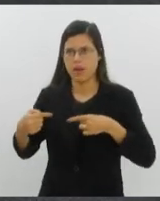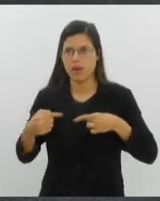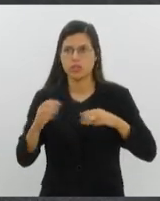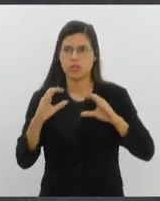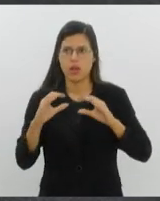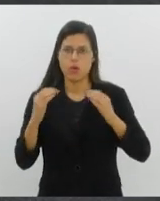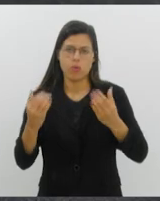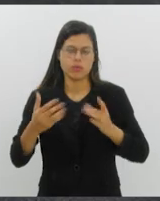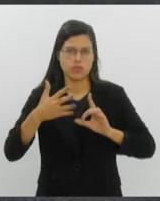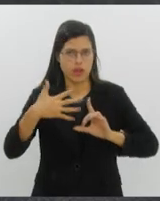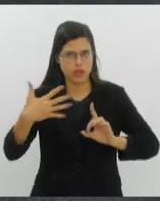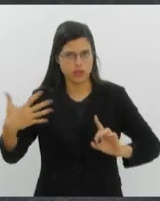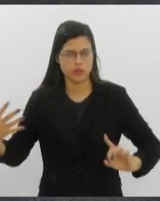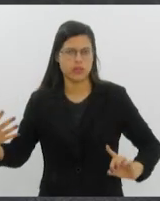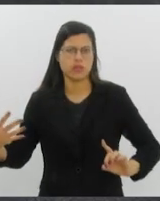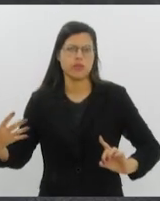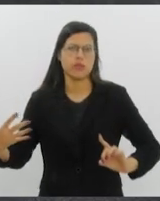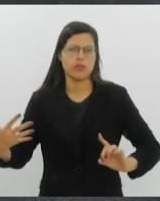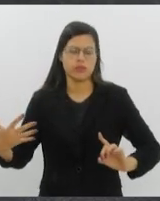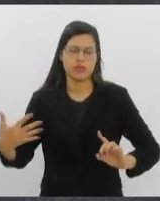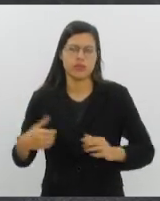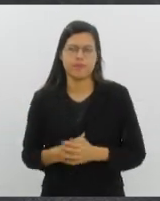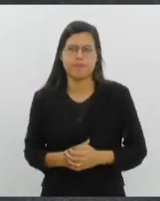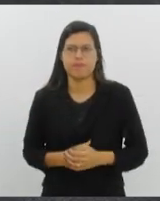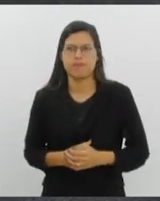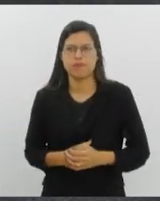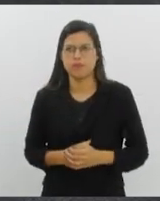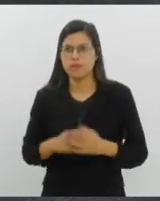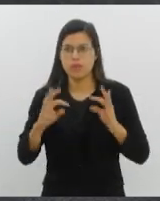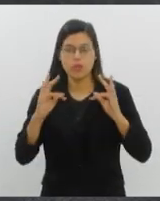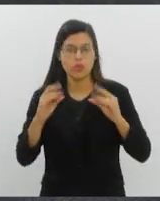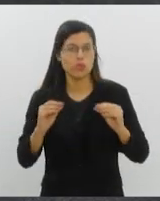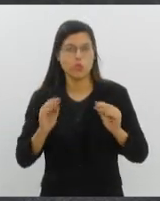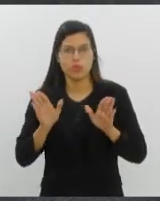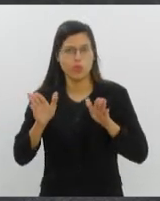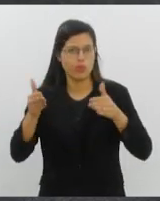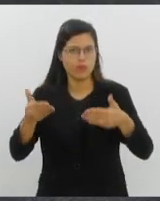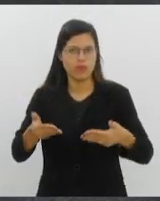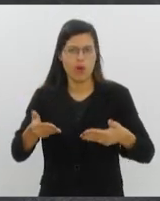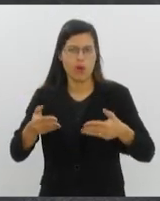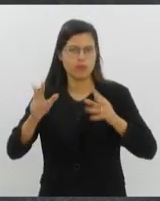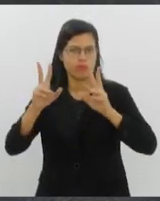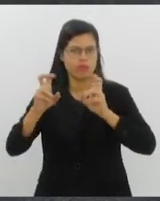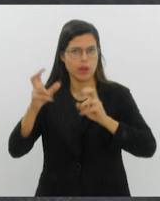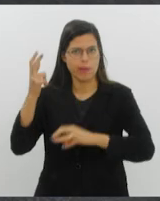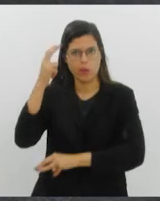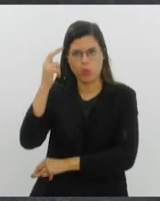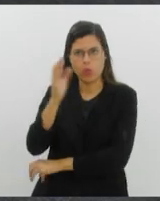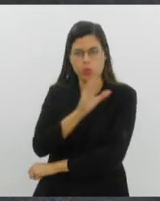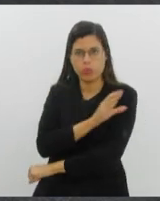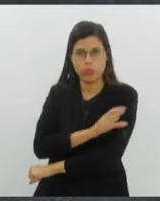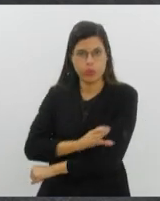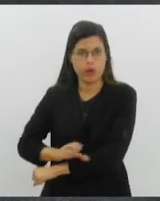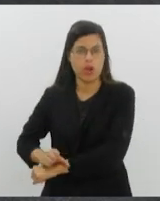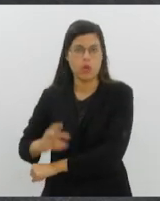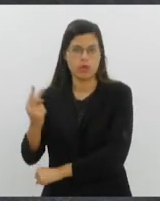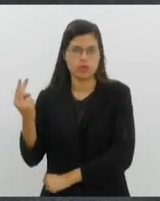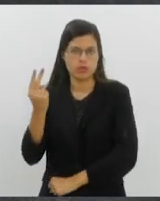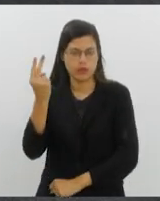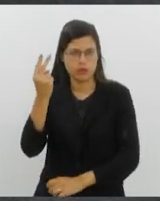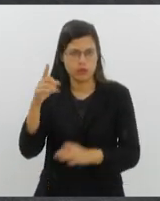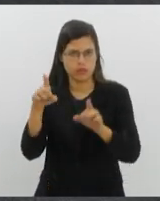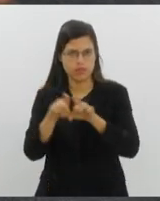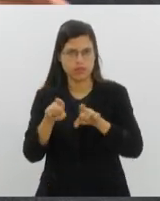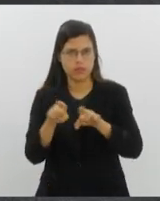comunidade LGBTQIA+, tudo em torno desse tema cultural e de valorizar também